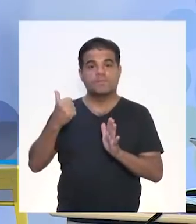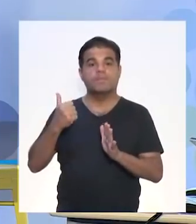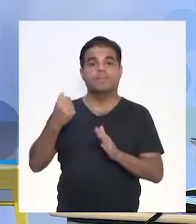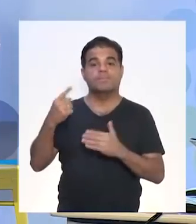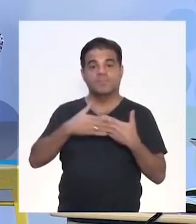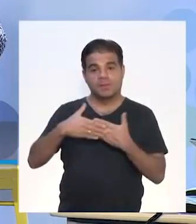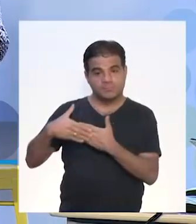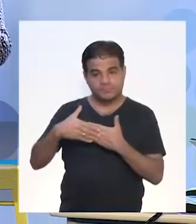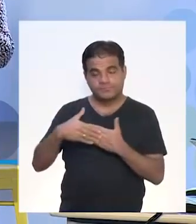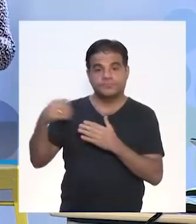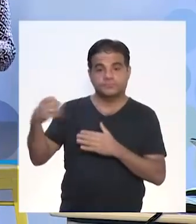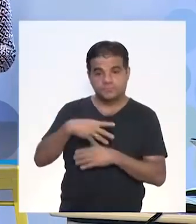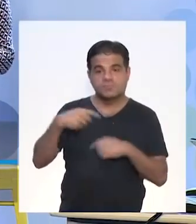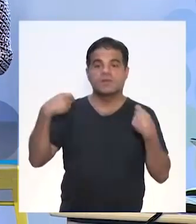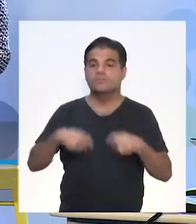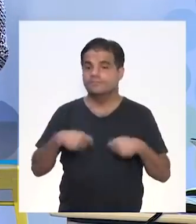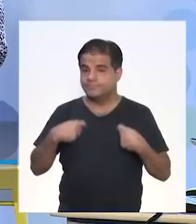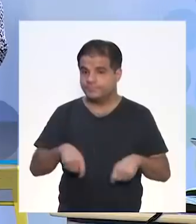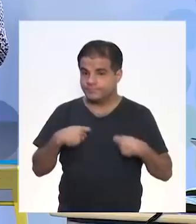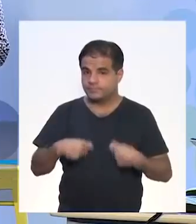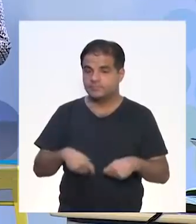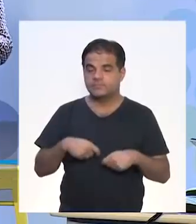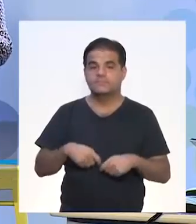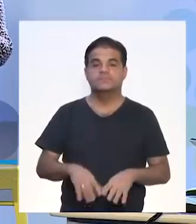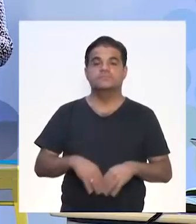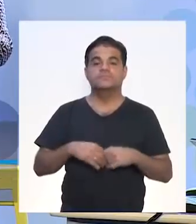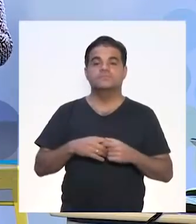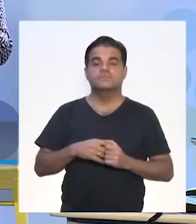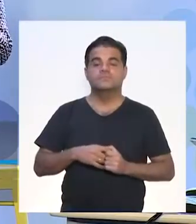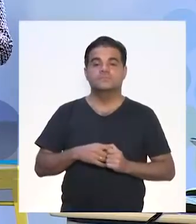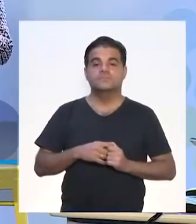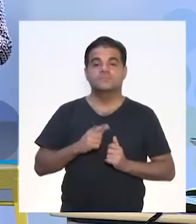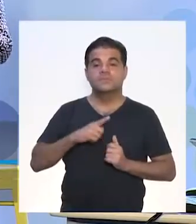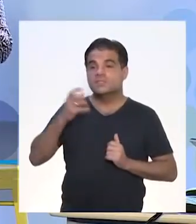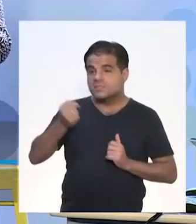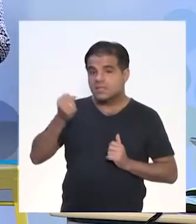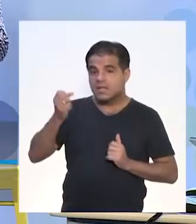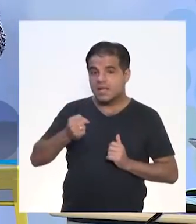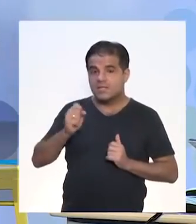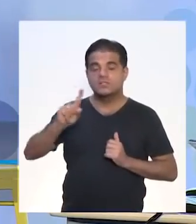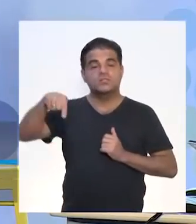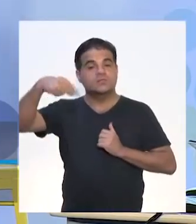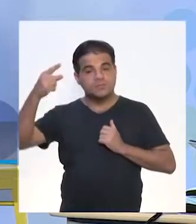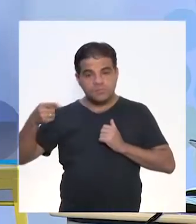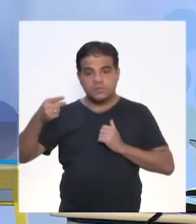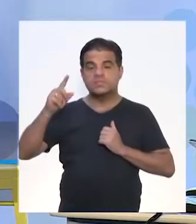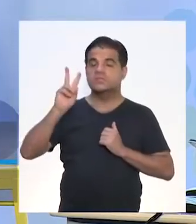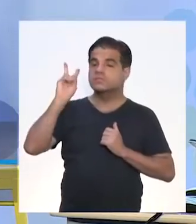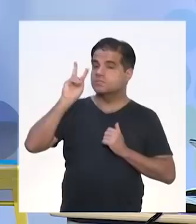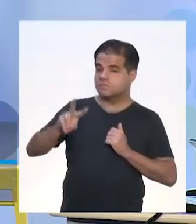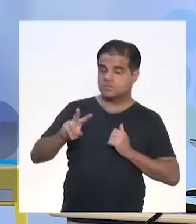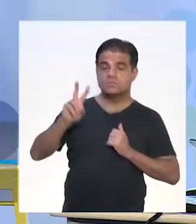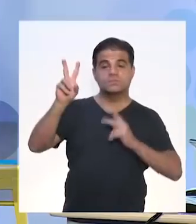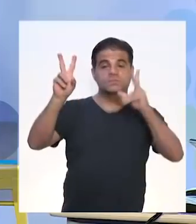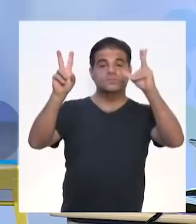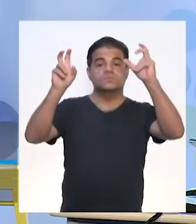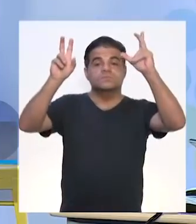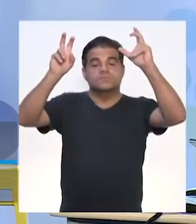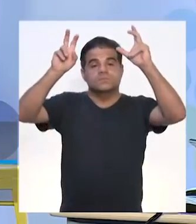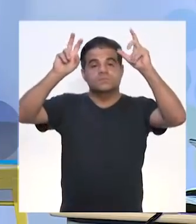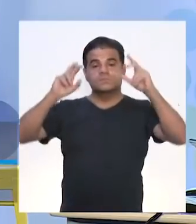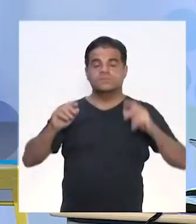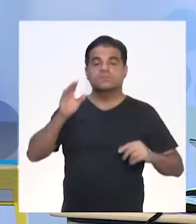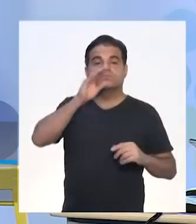bebê prematuro precisando, né, desse leite. E depois nós vemos a situação de